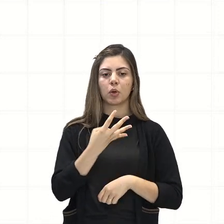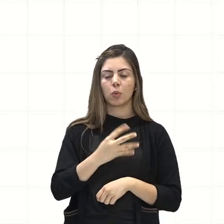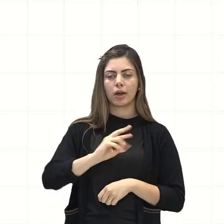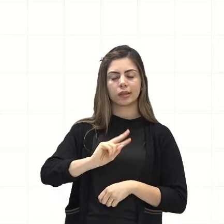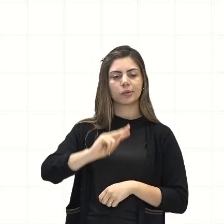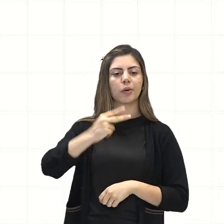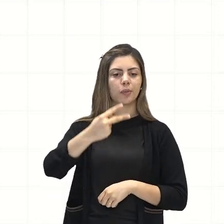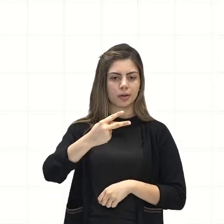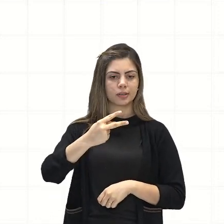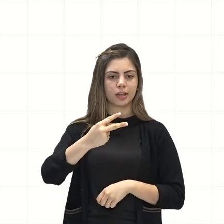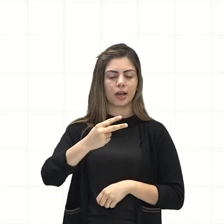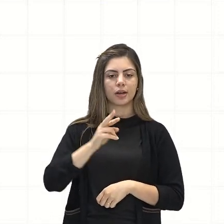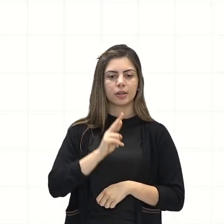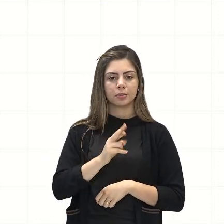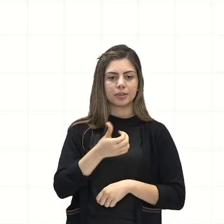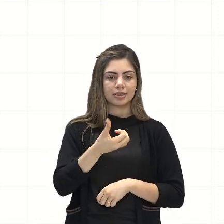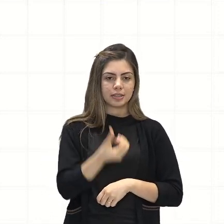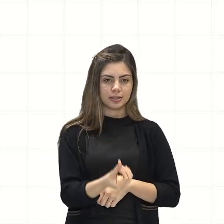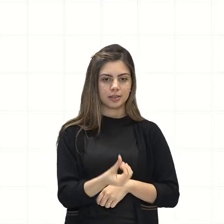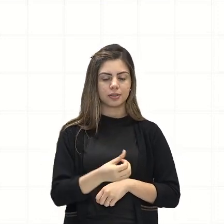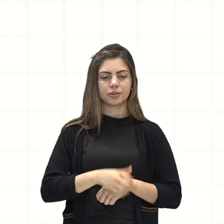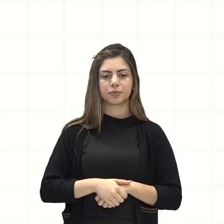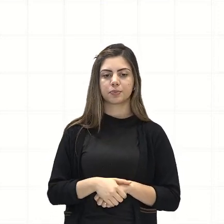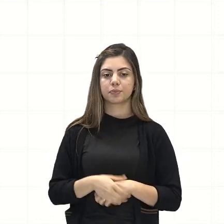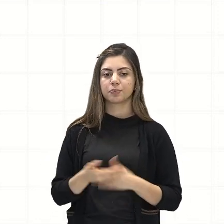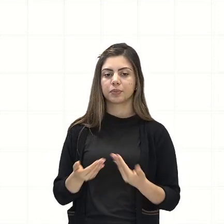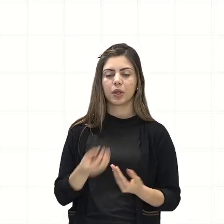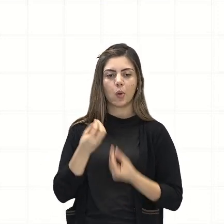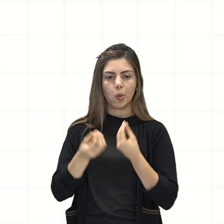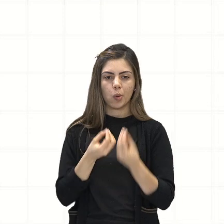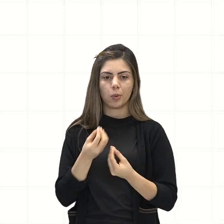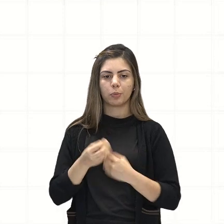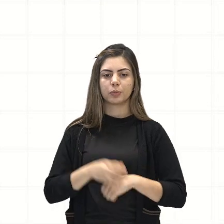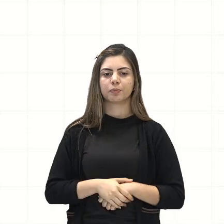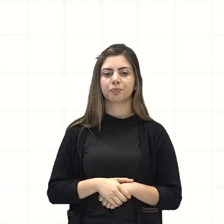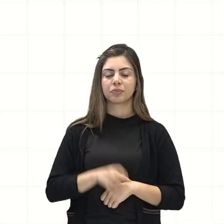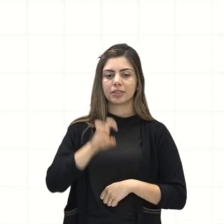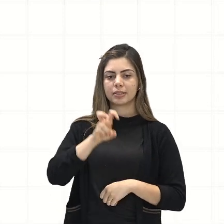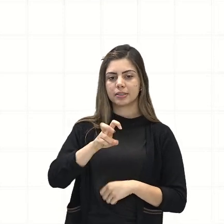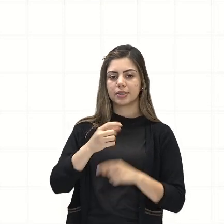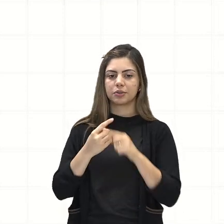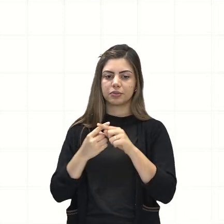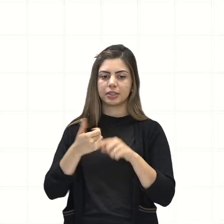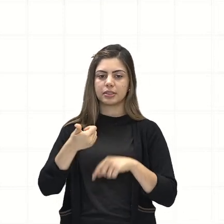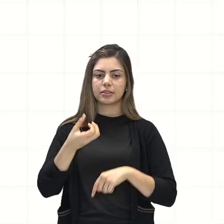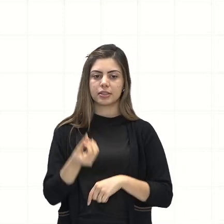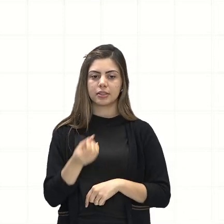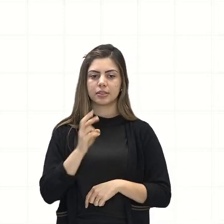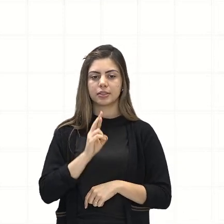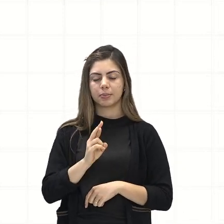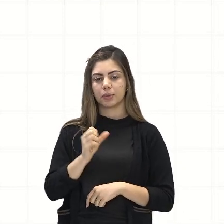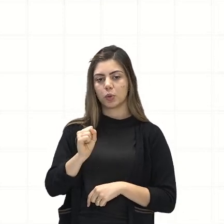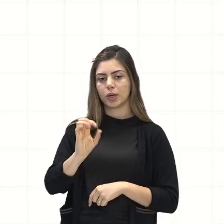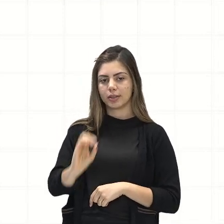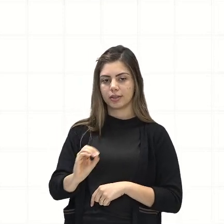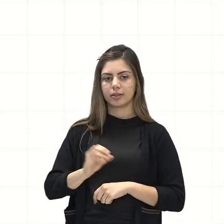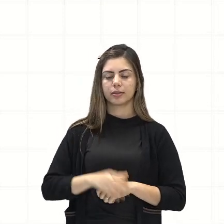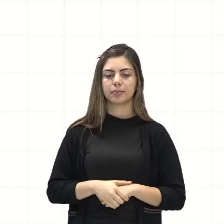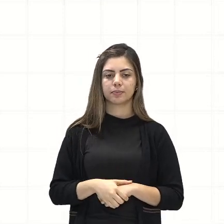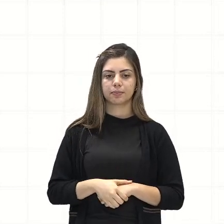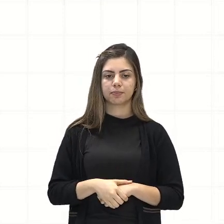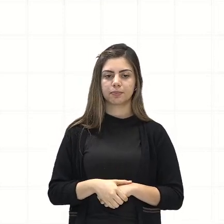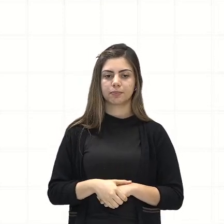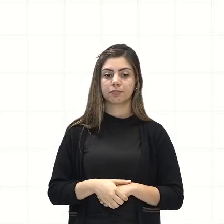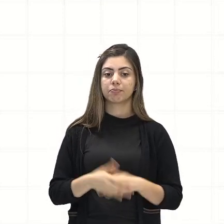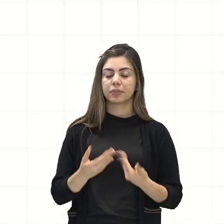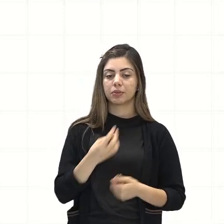ó, dá 16. Então ficou agora 5 vezes 16, que deu quanto? 80.